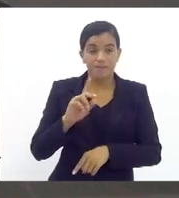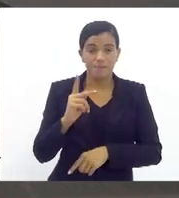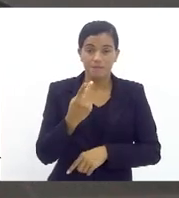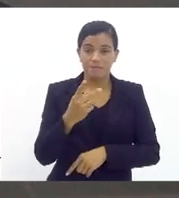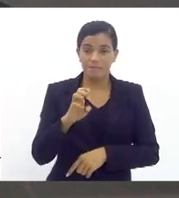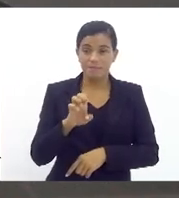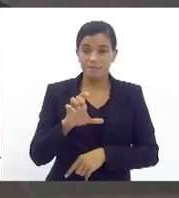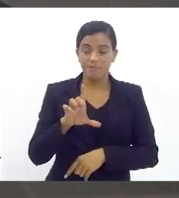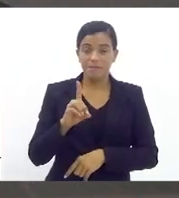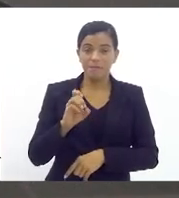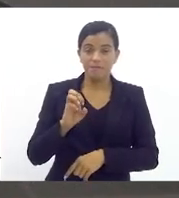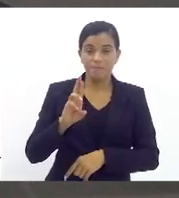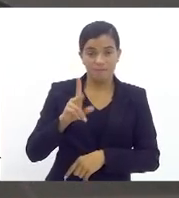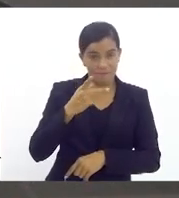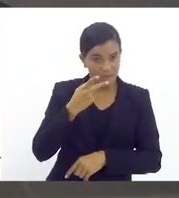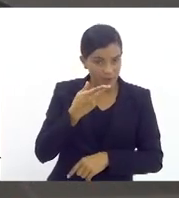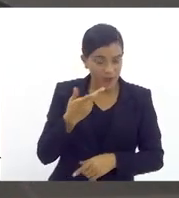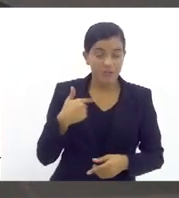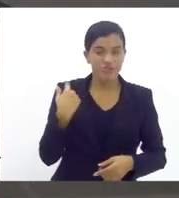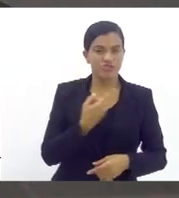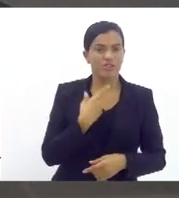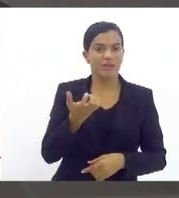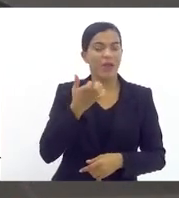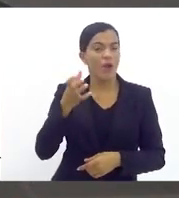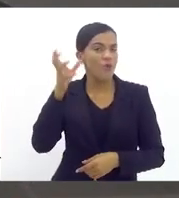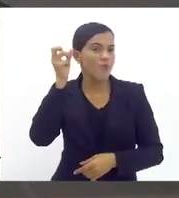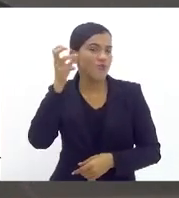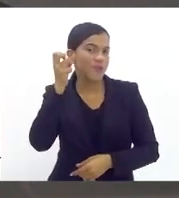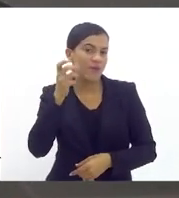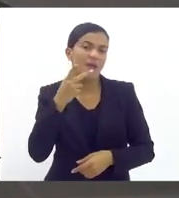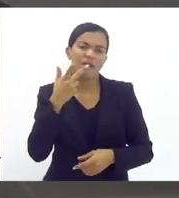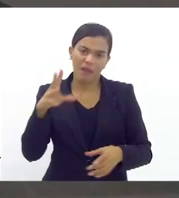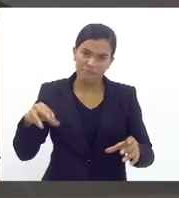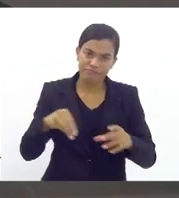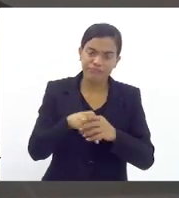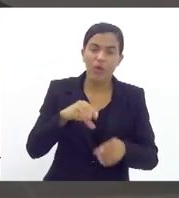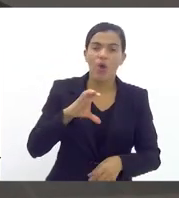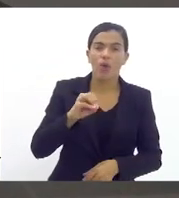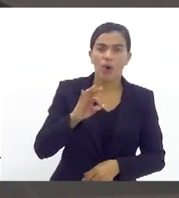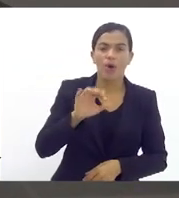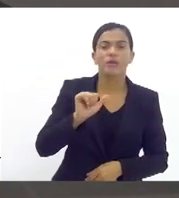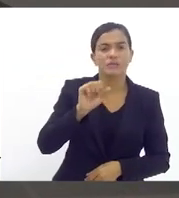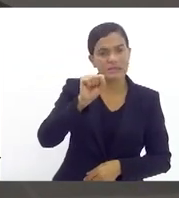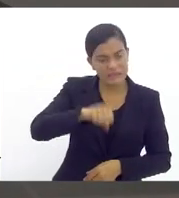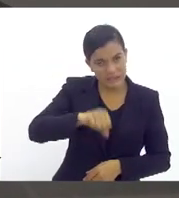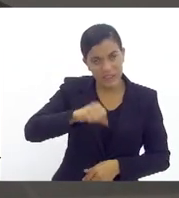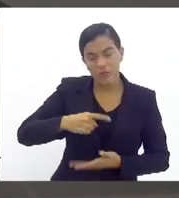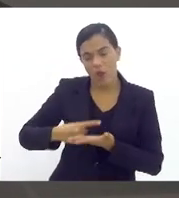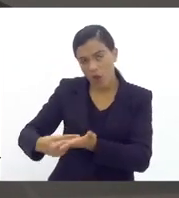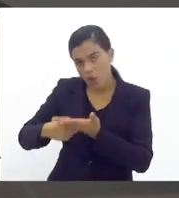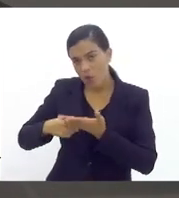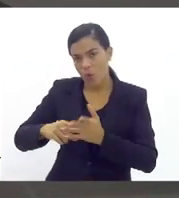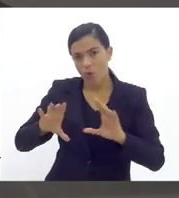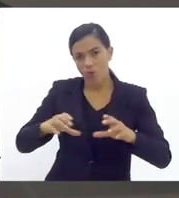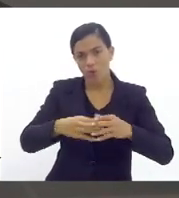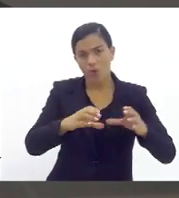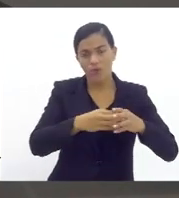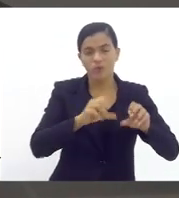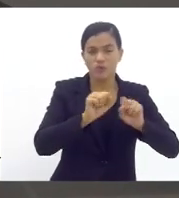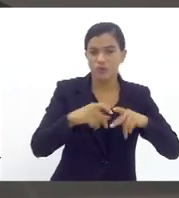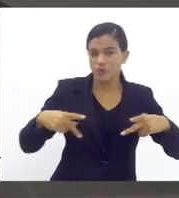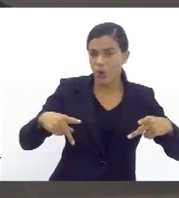a gente está aqui também para ouvir. A gente quer incluir essa cota de pessoas trans nas nossas convenções coletivas, tanto com os grandes